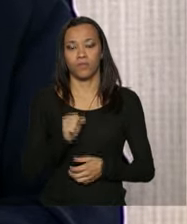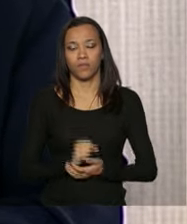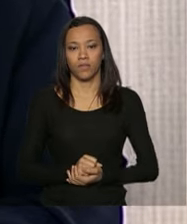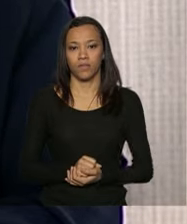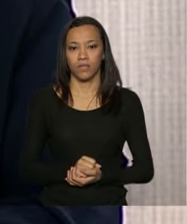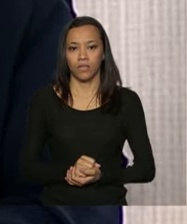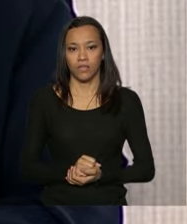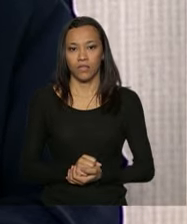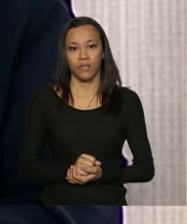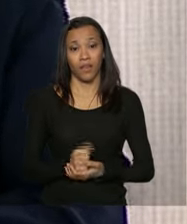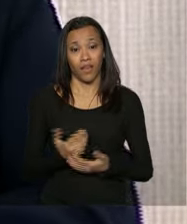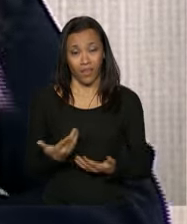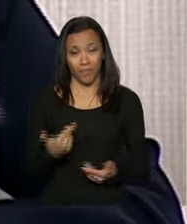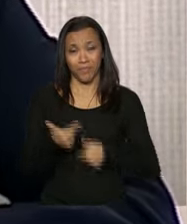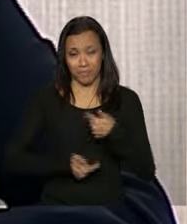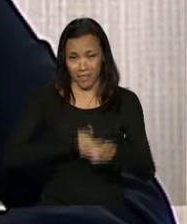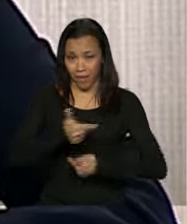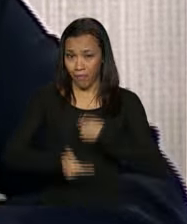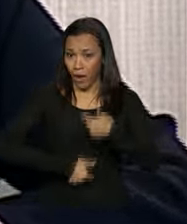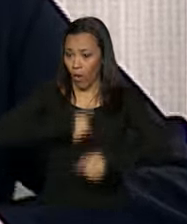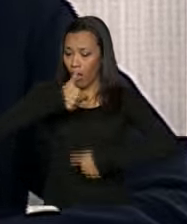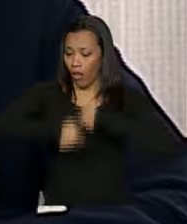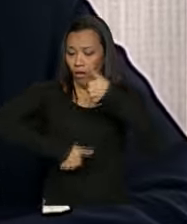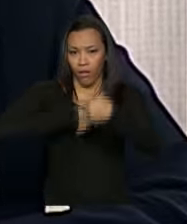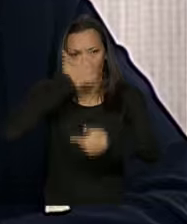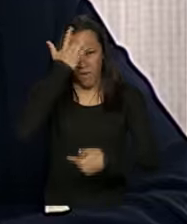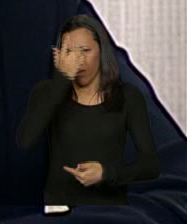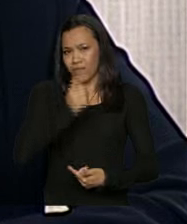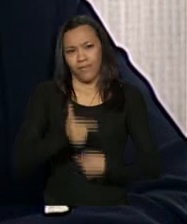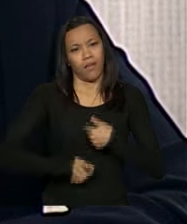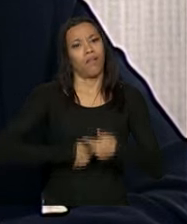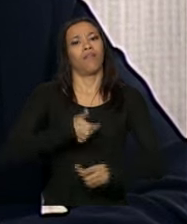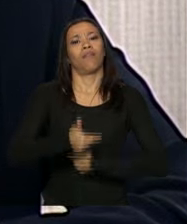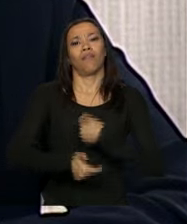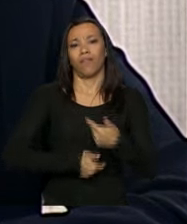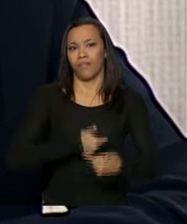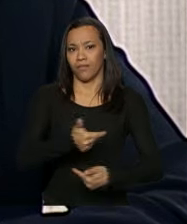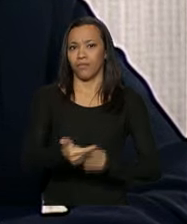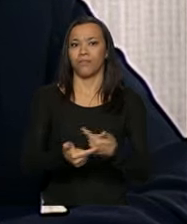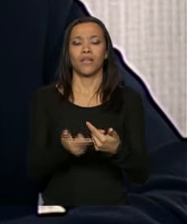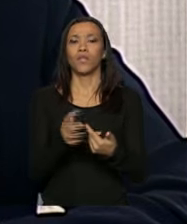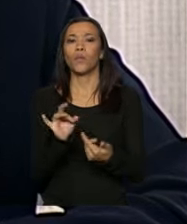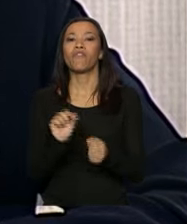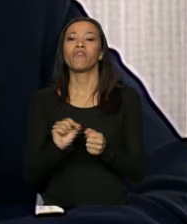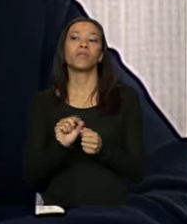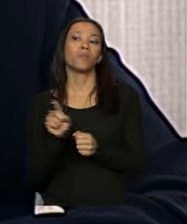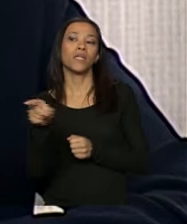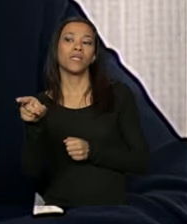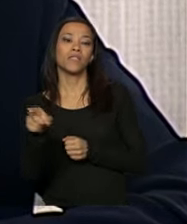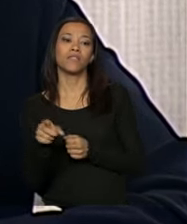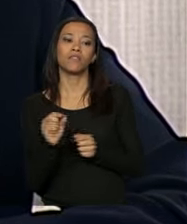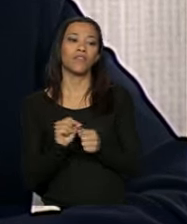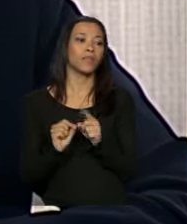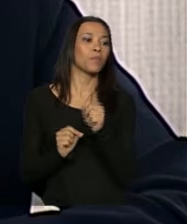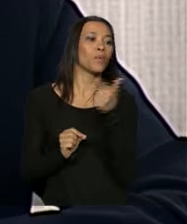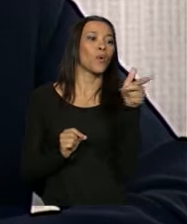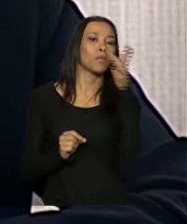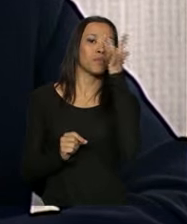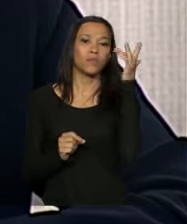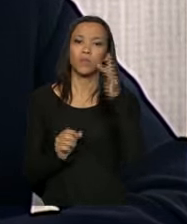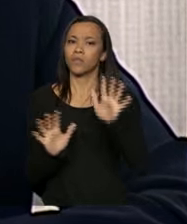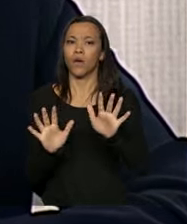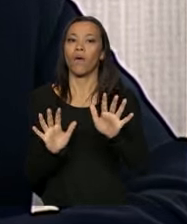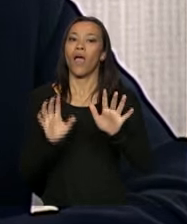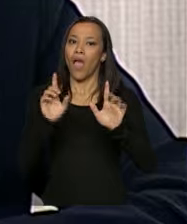um trabalho árduo, ele jamais pode ser feito por esse ou por aquele, né? Ele é um